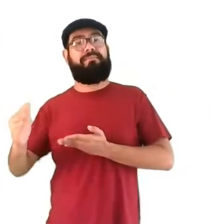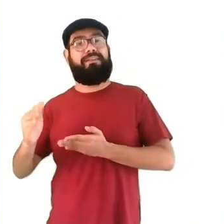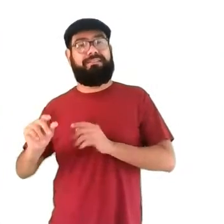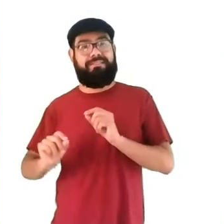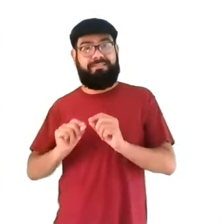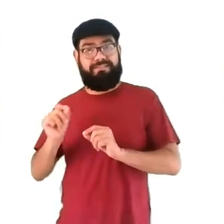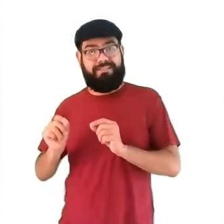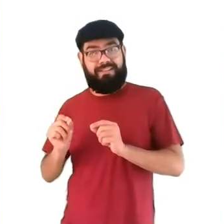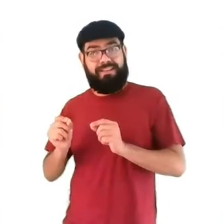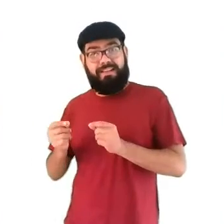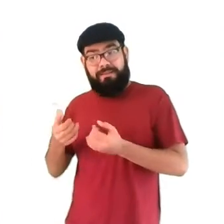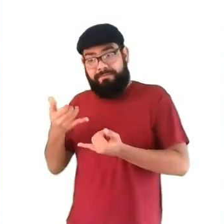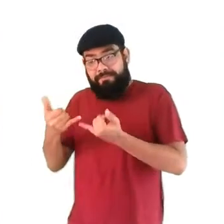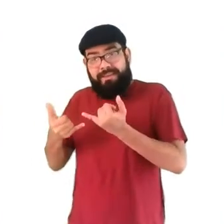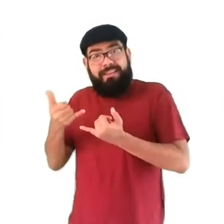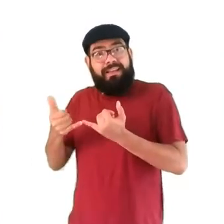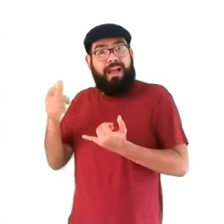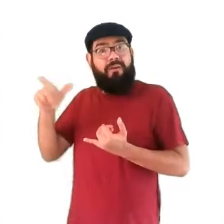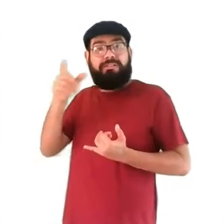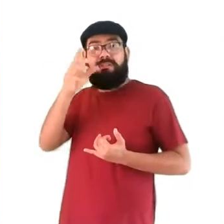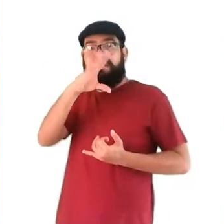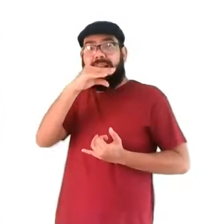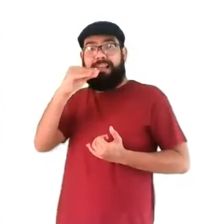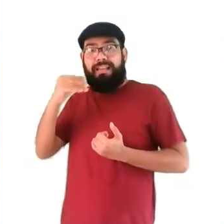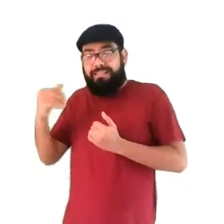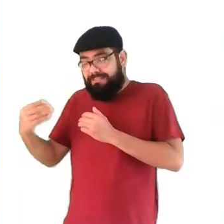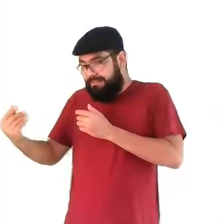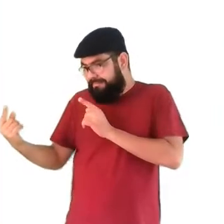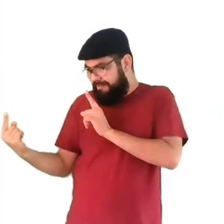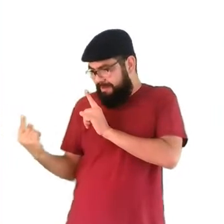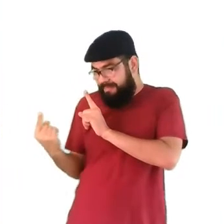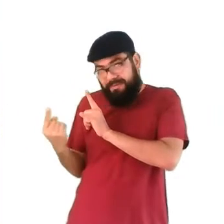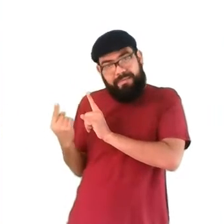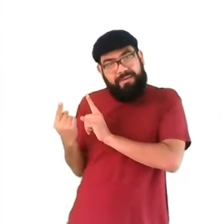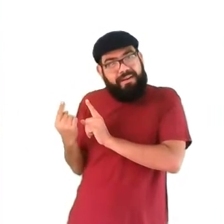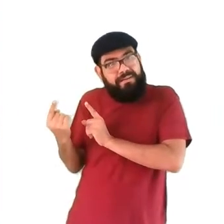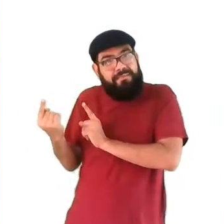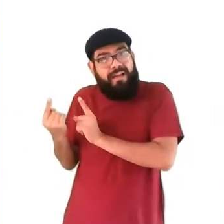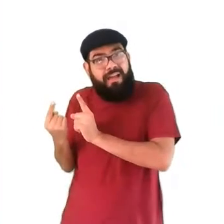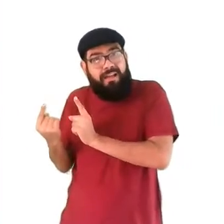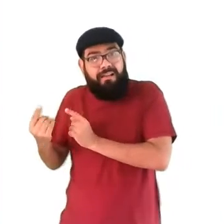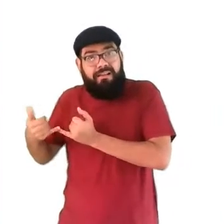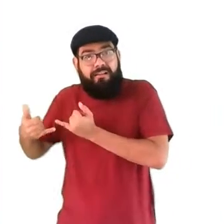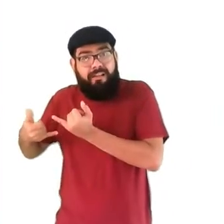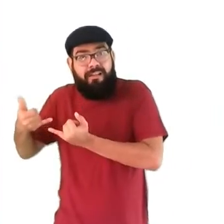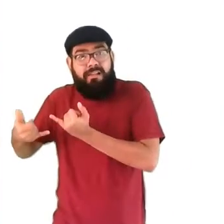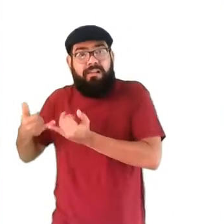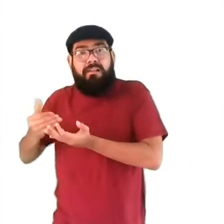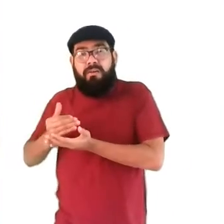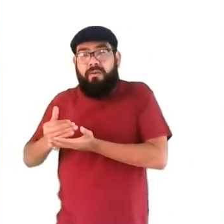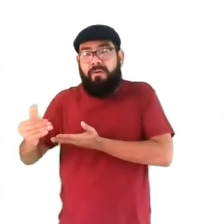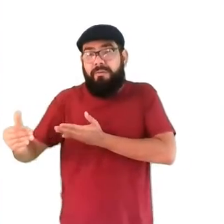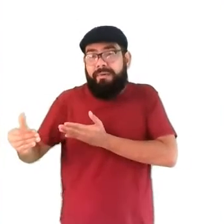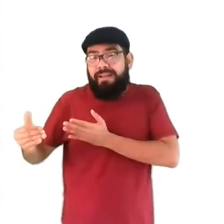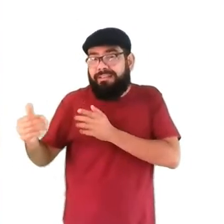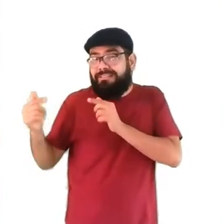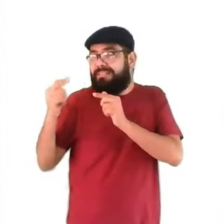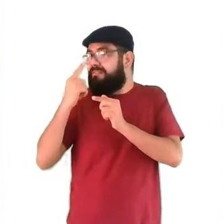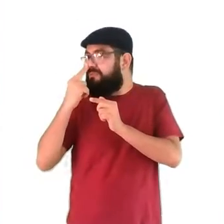com as outras crianças, já vai começar ali um pouquinho da questão das afinidades, né,